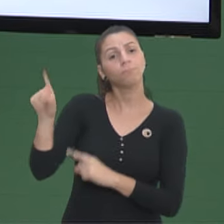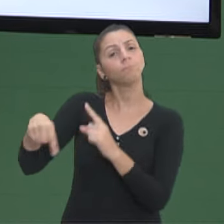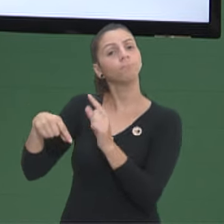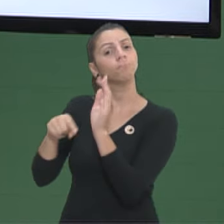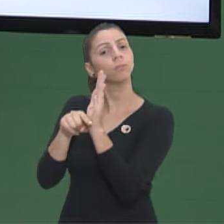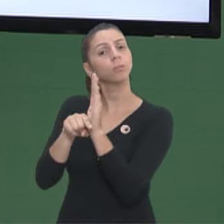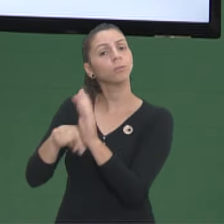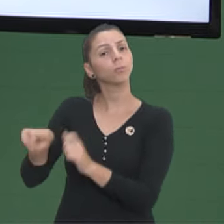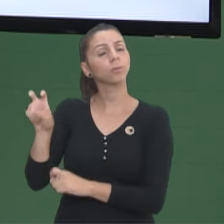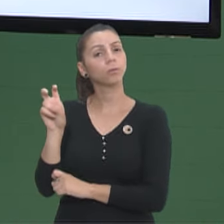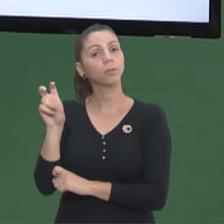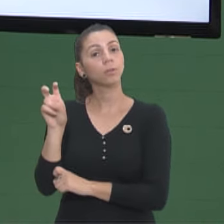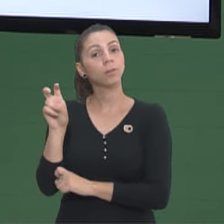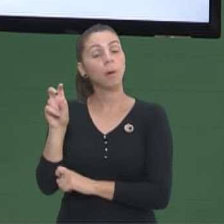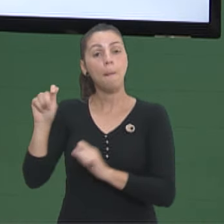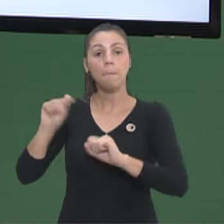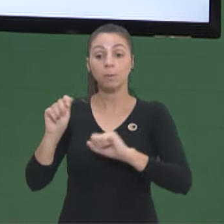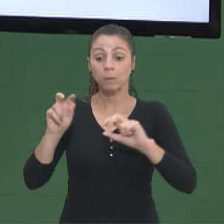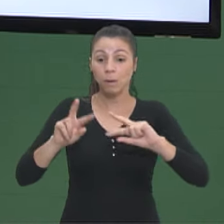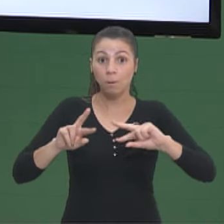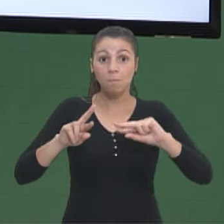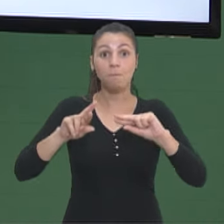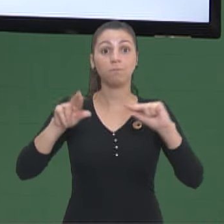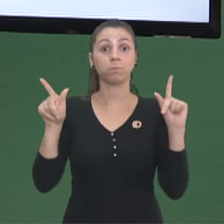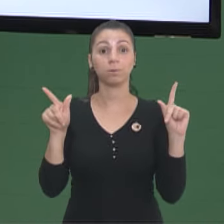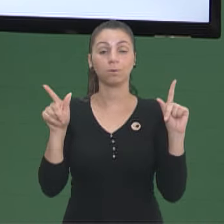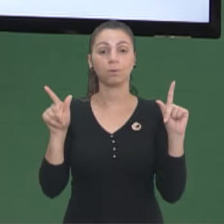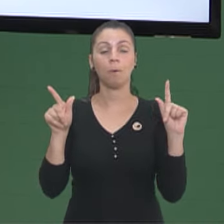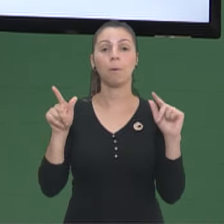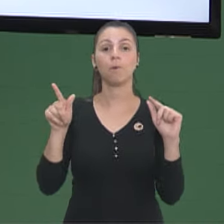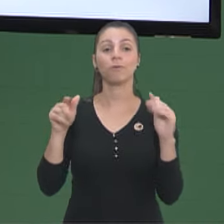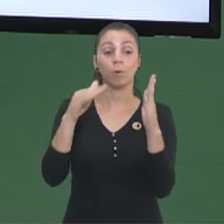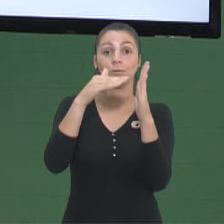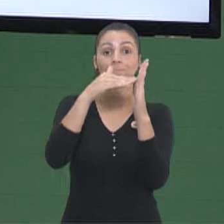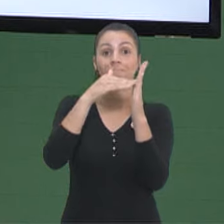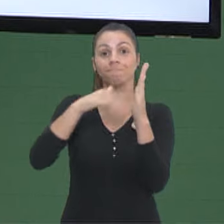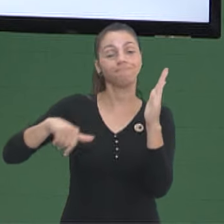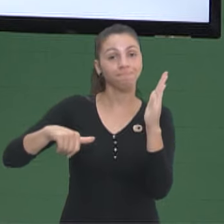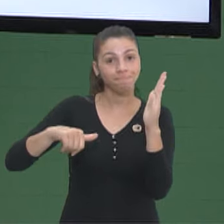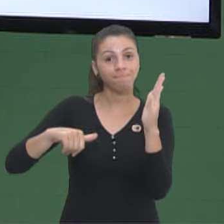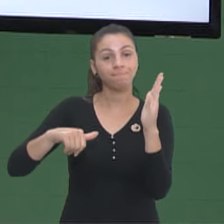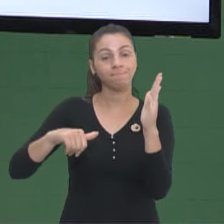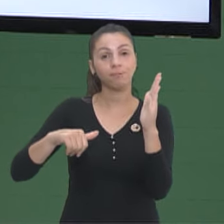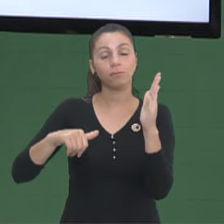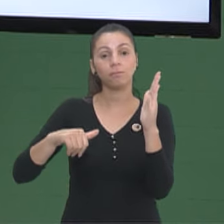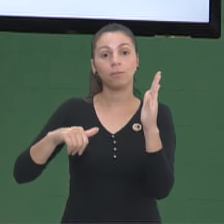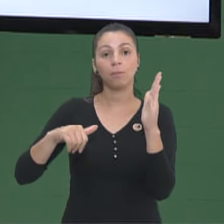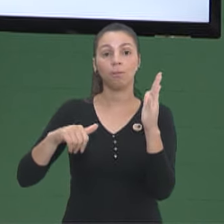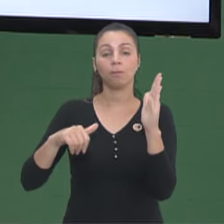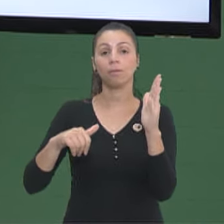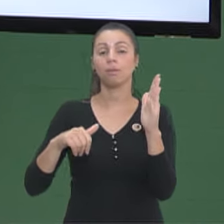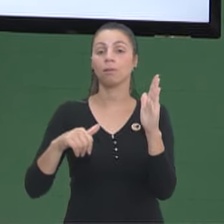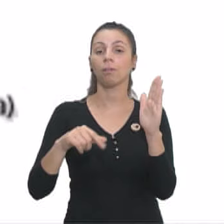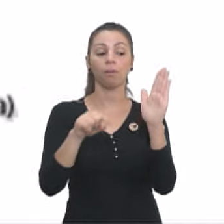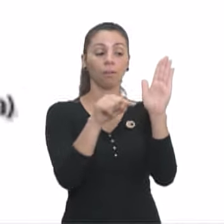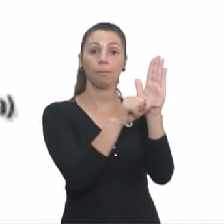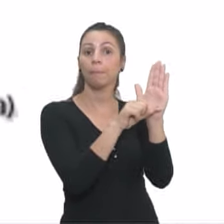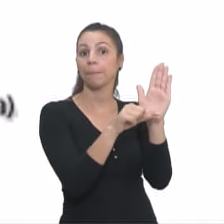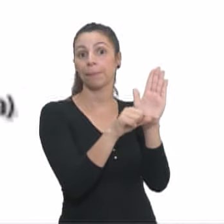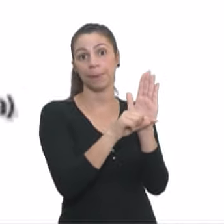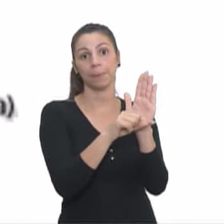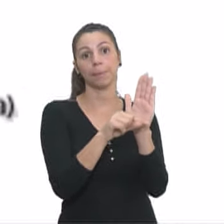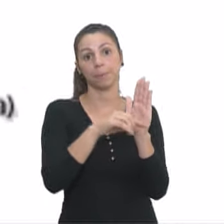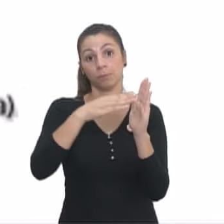então eu vou fazer uma diferença, eu vou fazer uma subtração, uma conta de menos. Mas